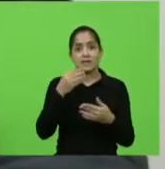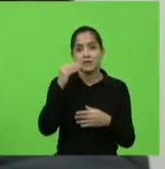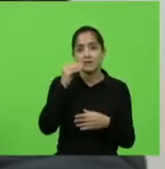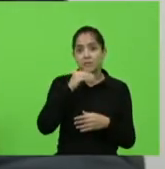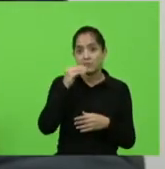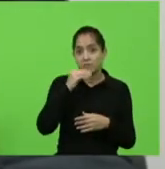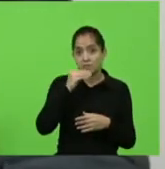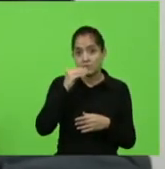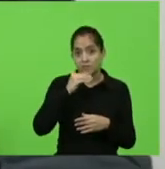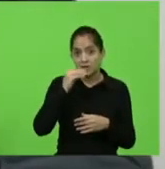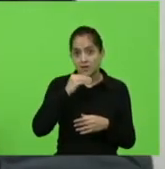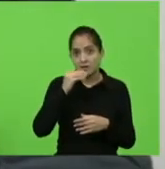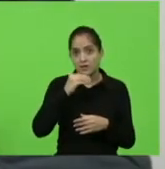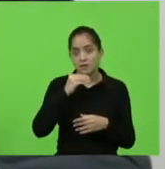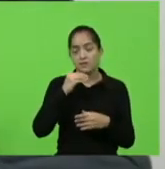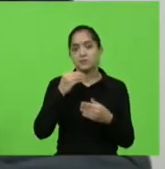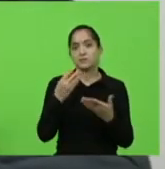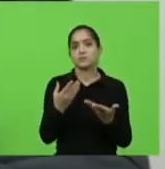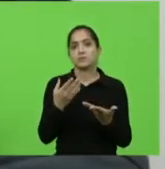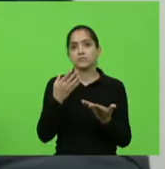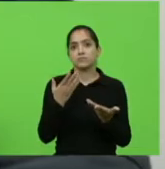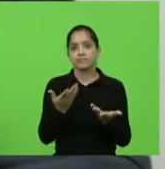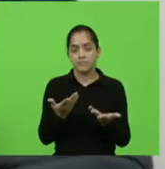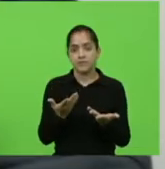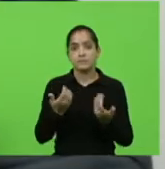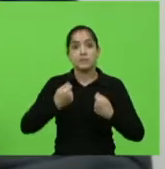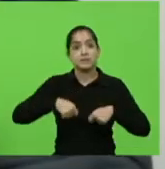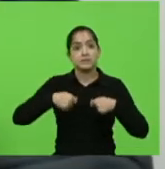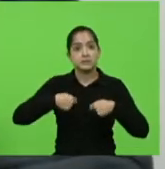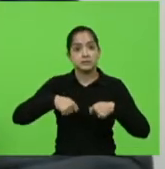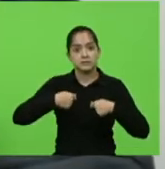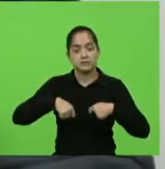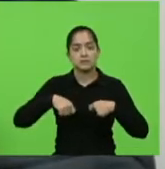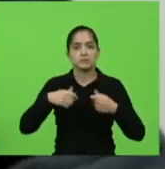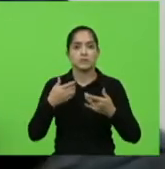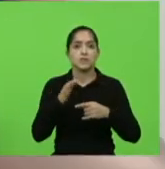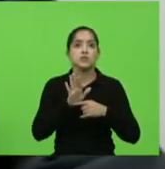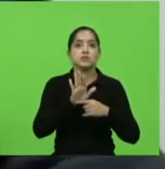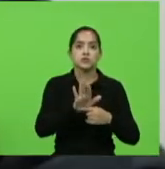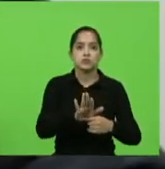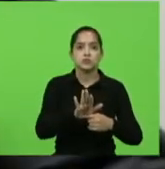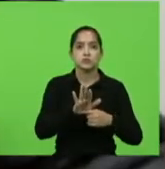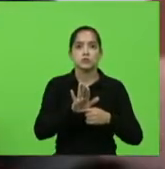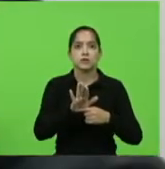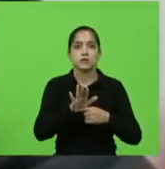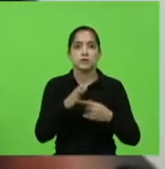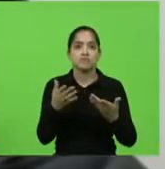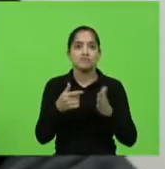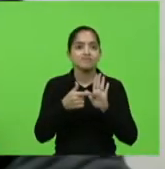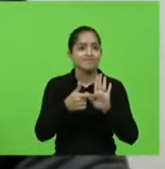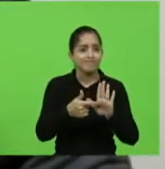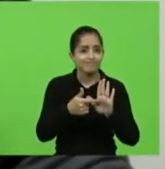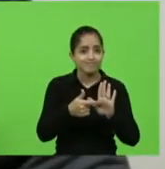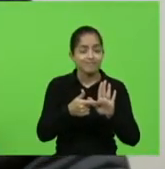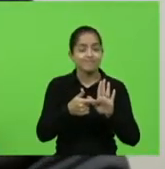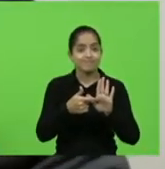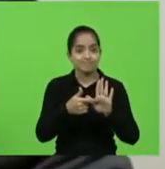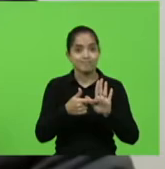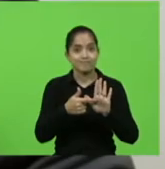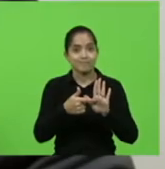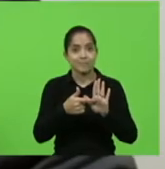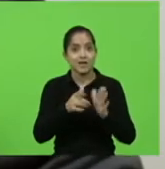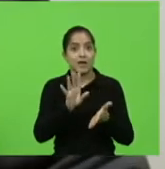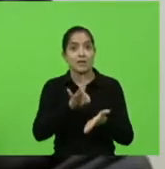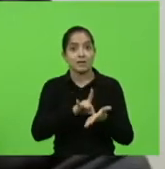de vulnerabilidade, né? E nós temos uma realidade difícil em relação